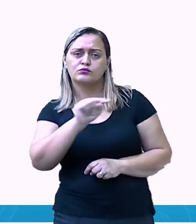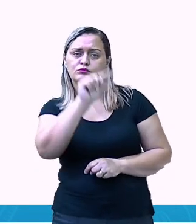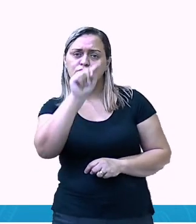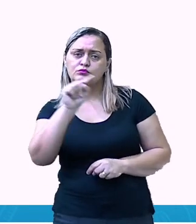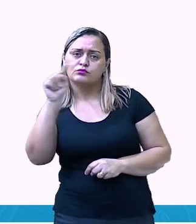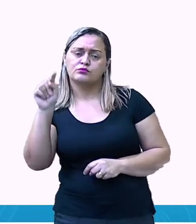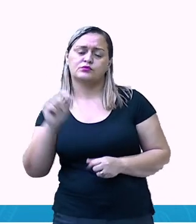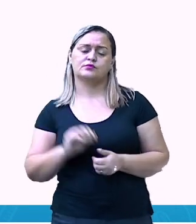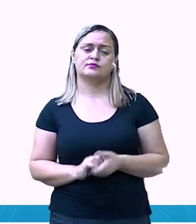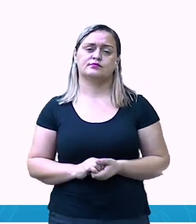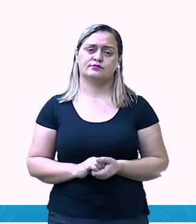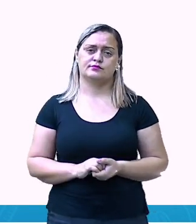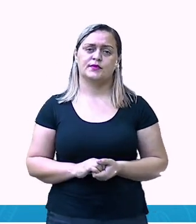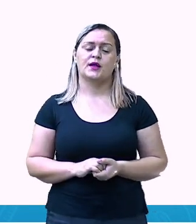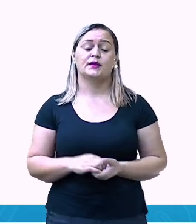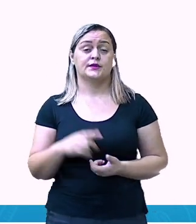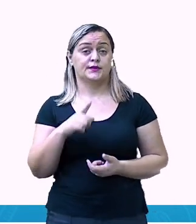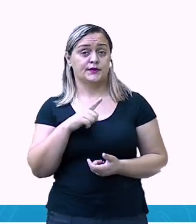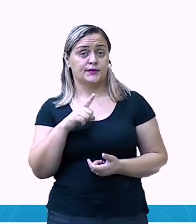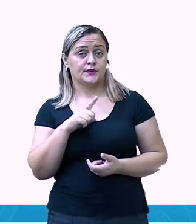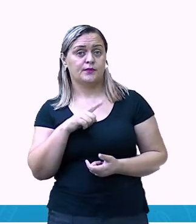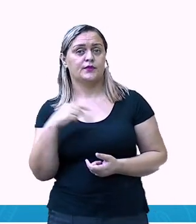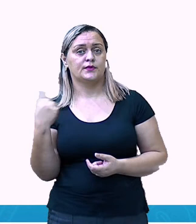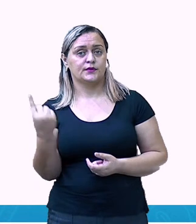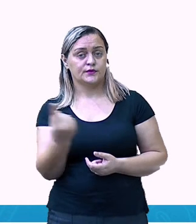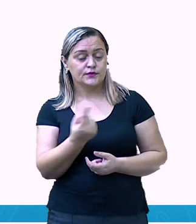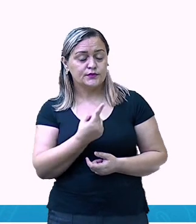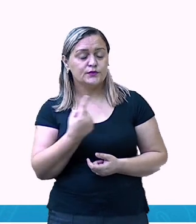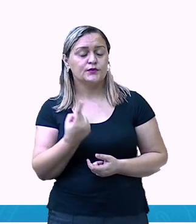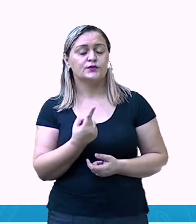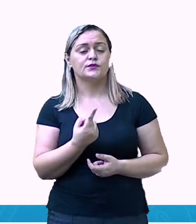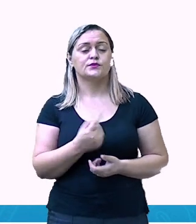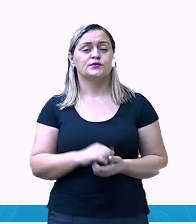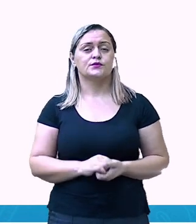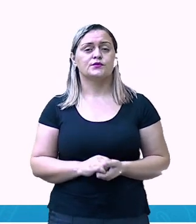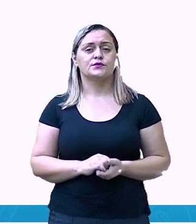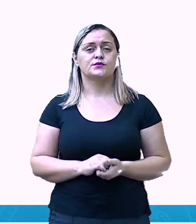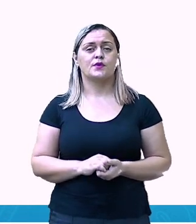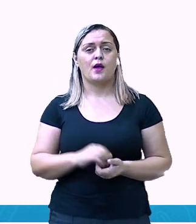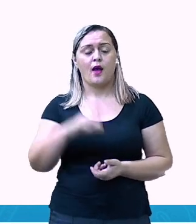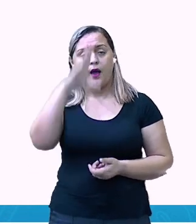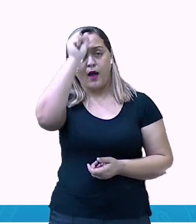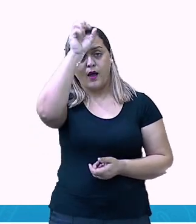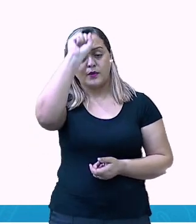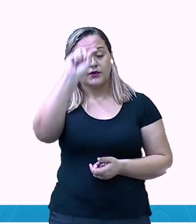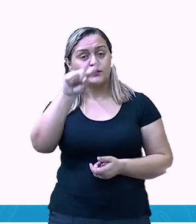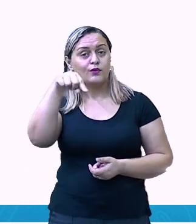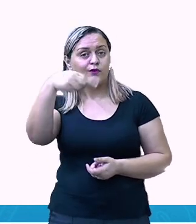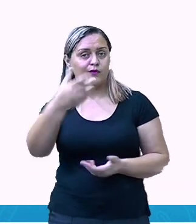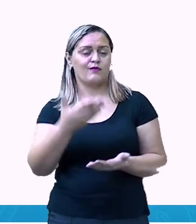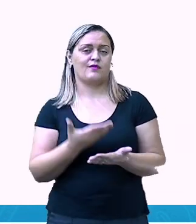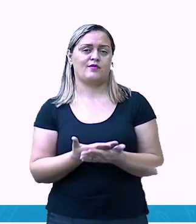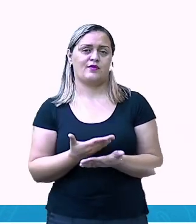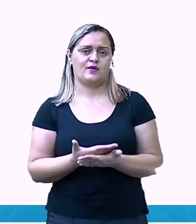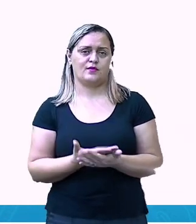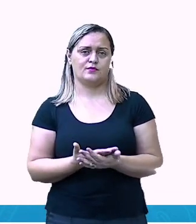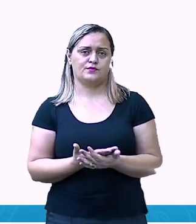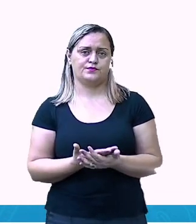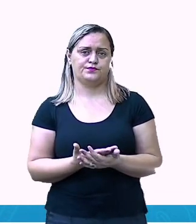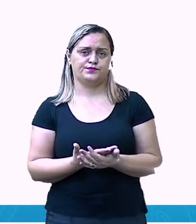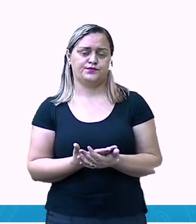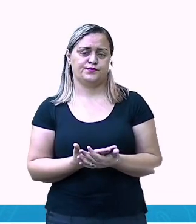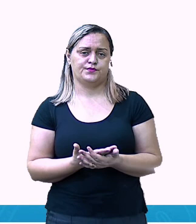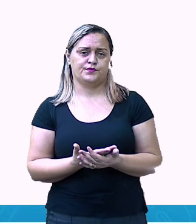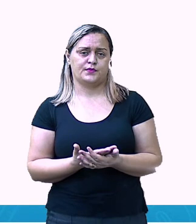deixa a sílaba mais forte, a gente identifica ela com mais força. Então a gente também vai aprender sobre isso. Então o